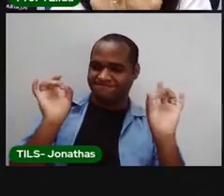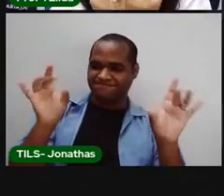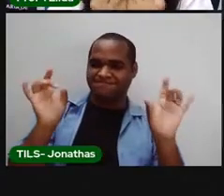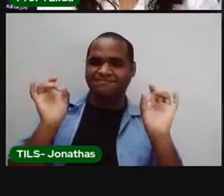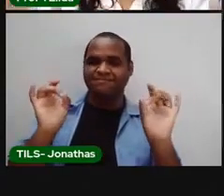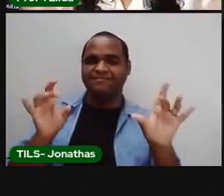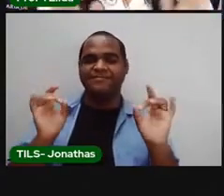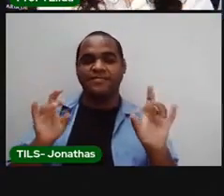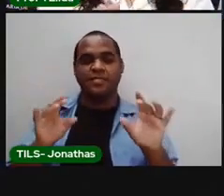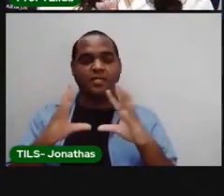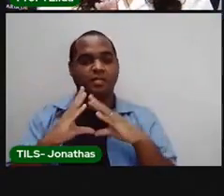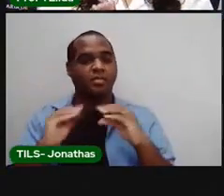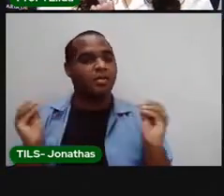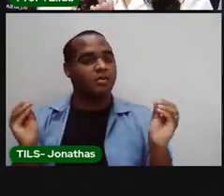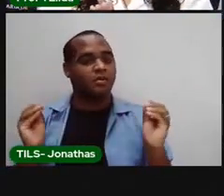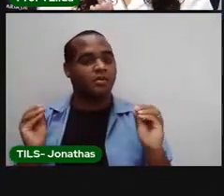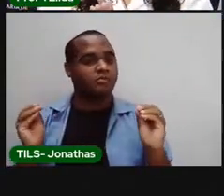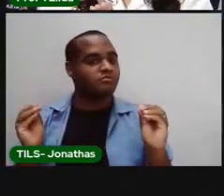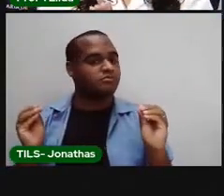preferido sumiu.